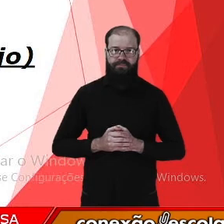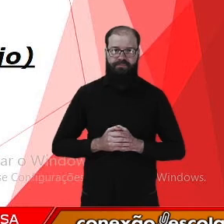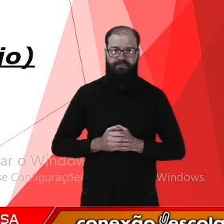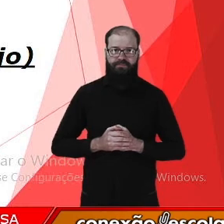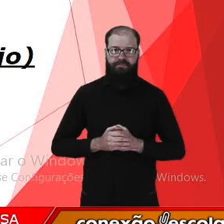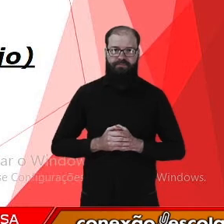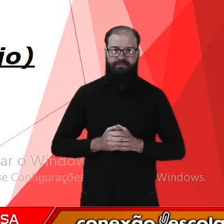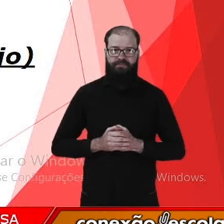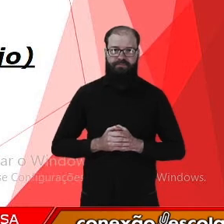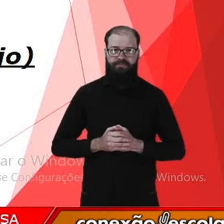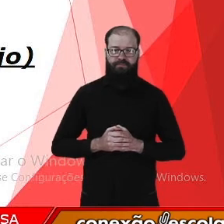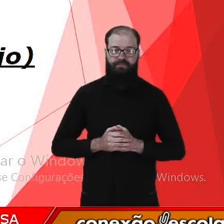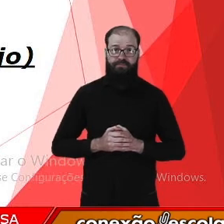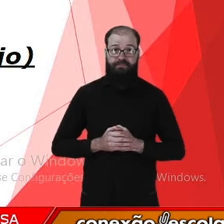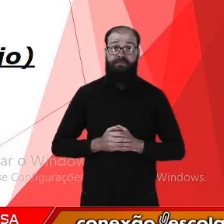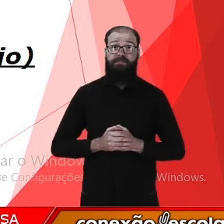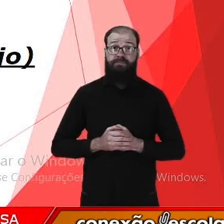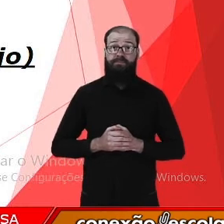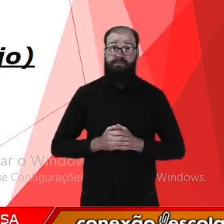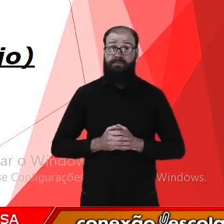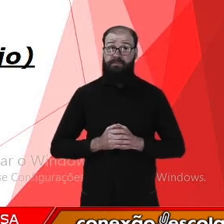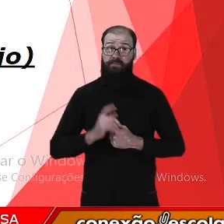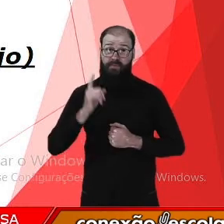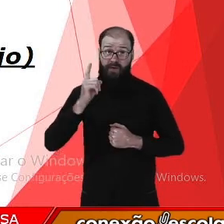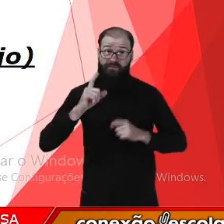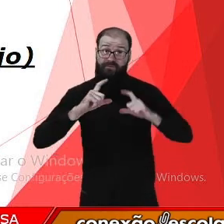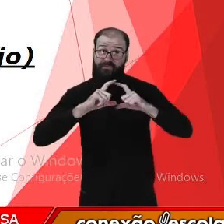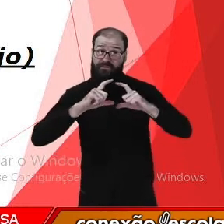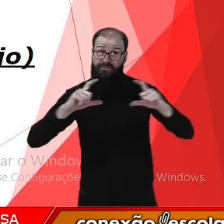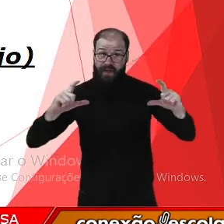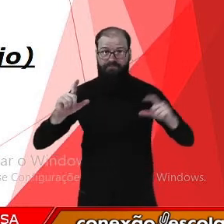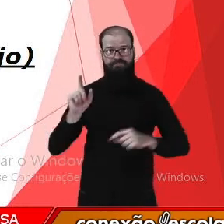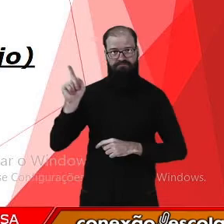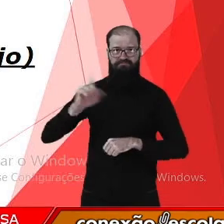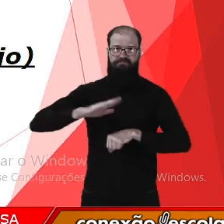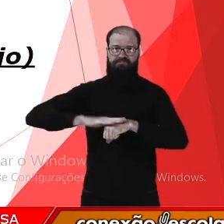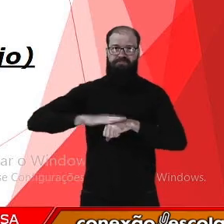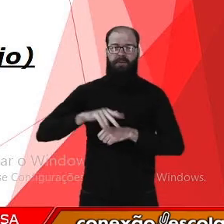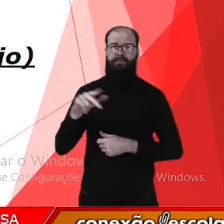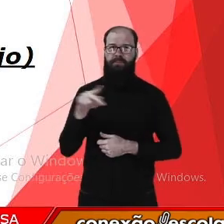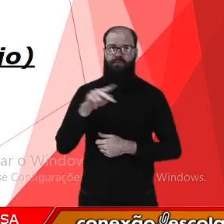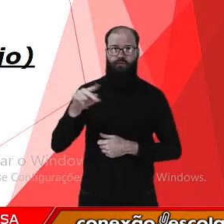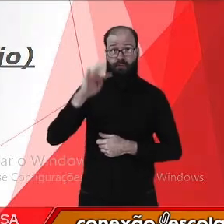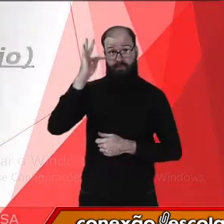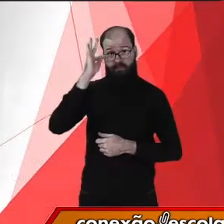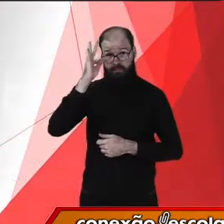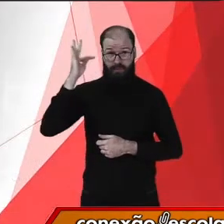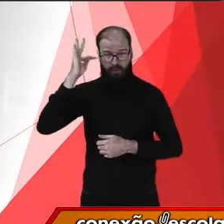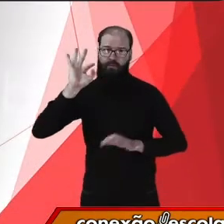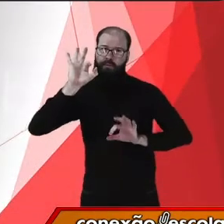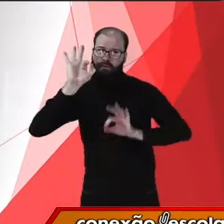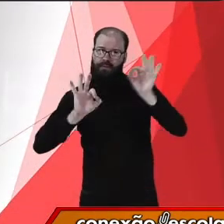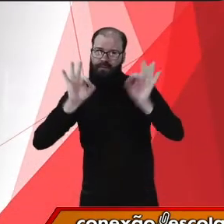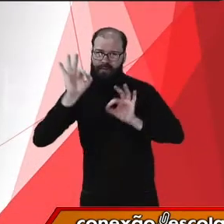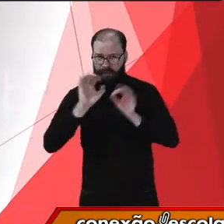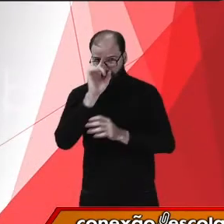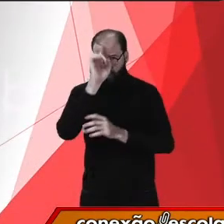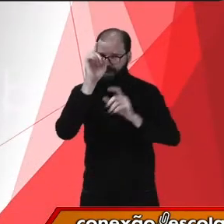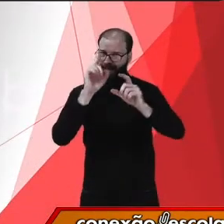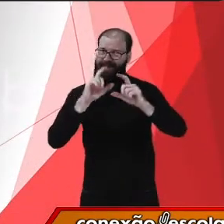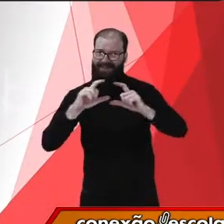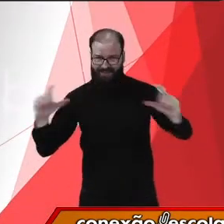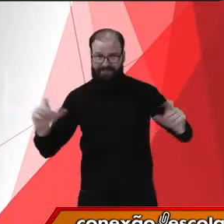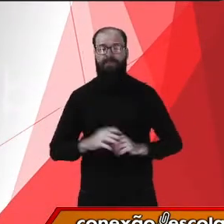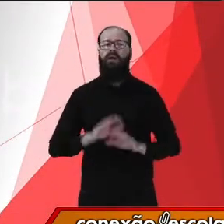and reach your dreams. Essa frase é minha, eu mesmo que elaborei. Professor, como assim? Como que eu vou